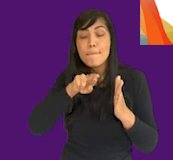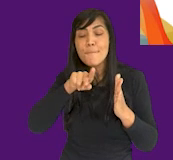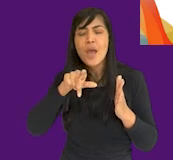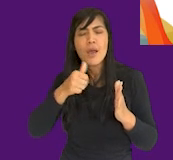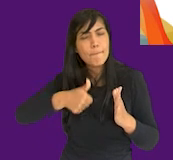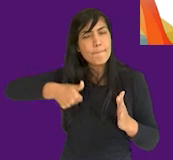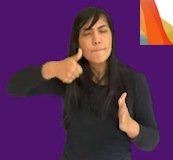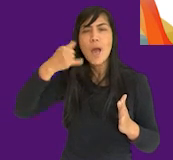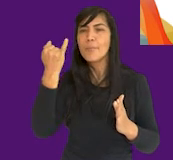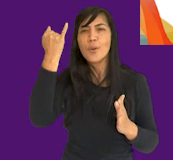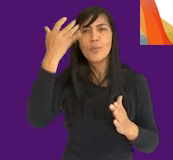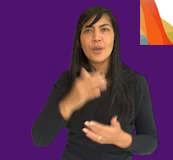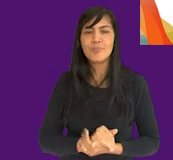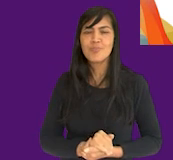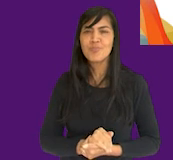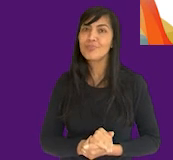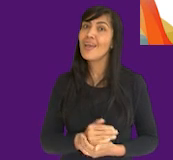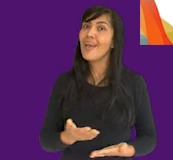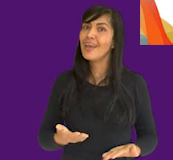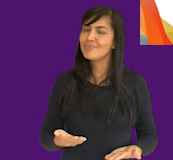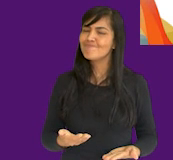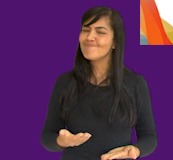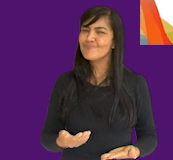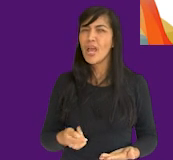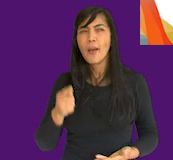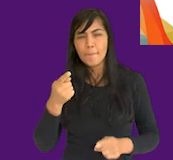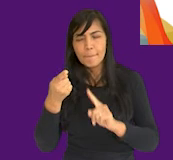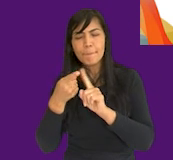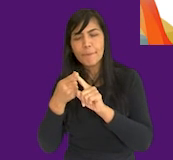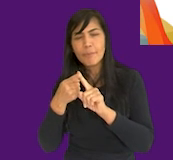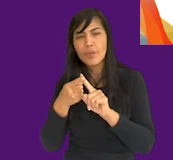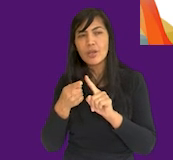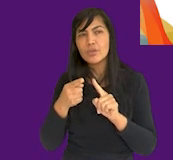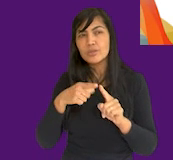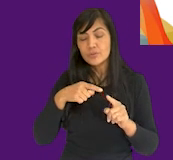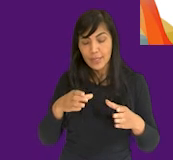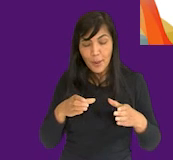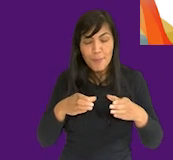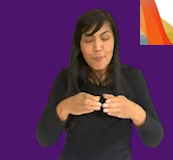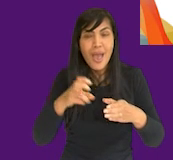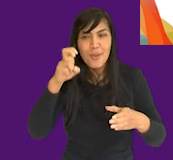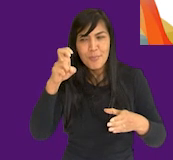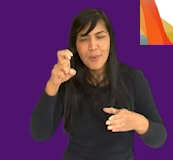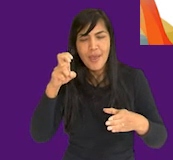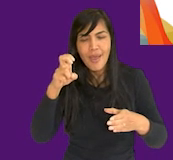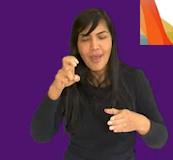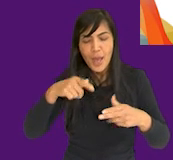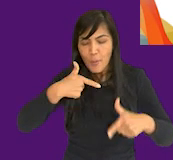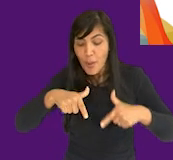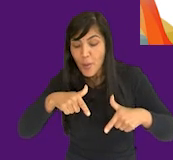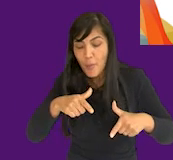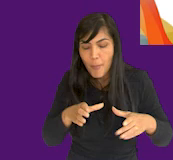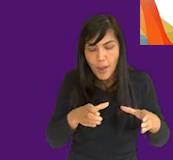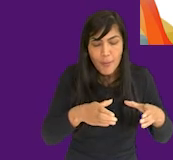programa então único tão diferente sou diferente é a primeira coisa é quando você tem cinco quilos